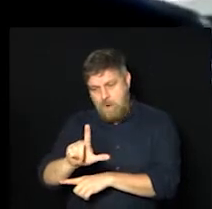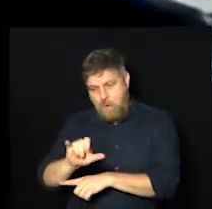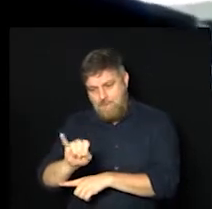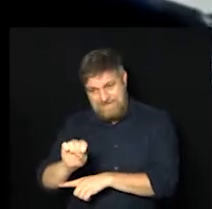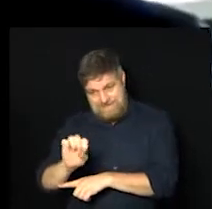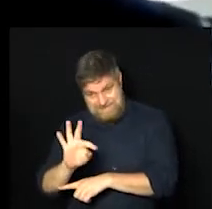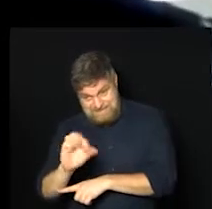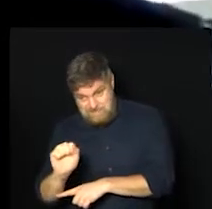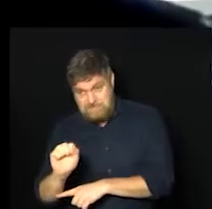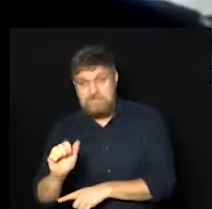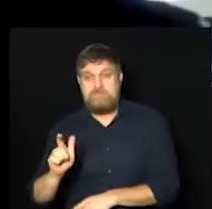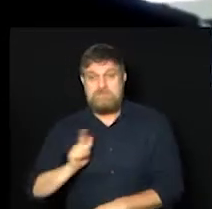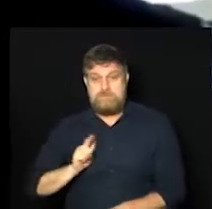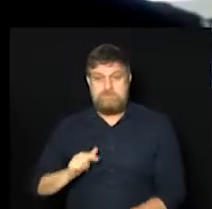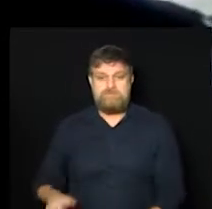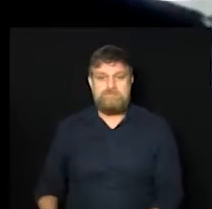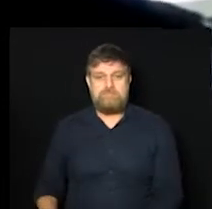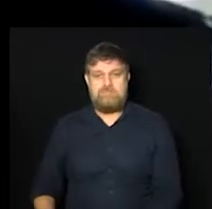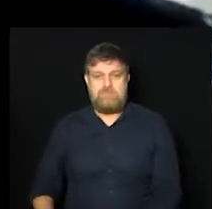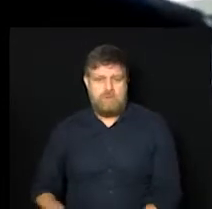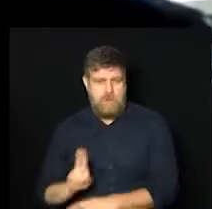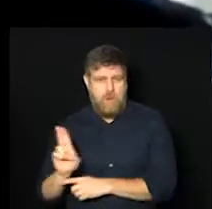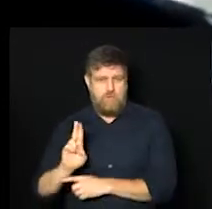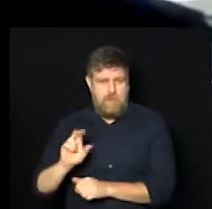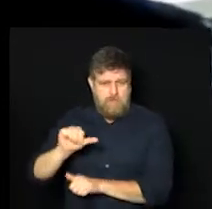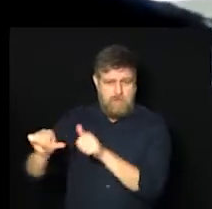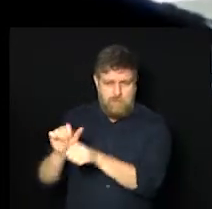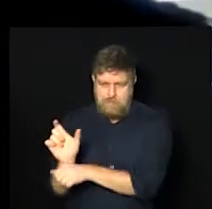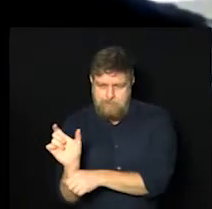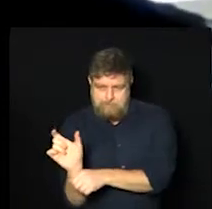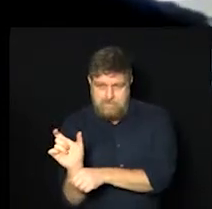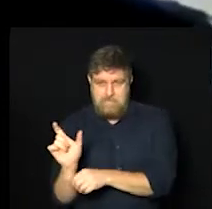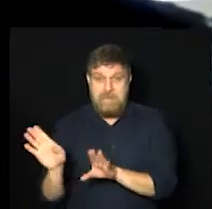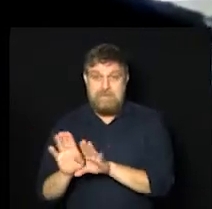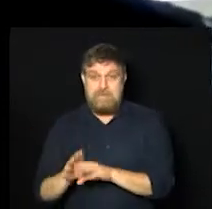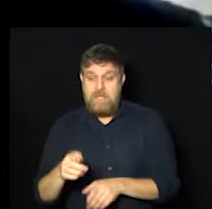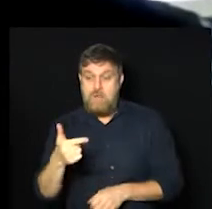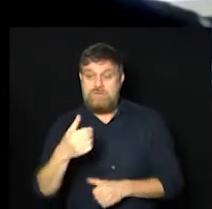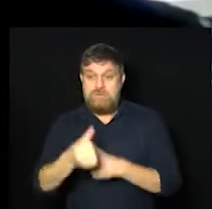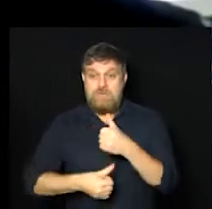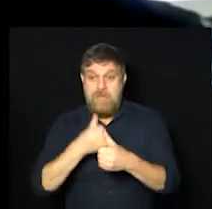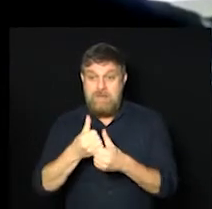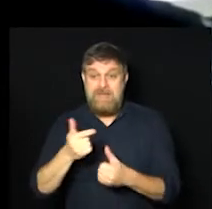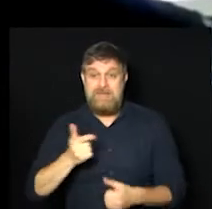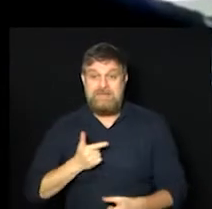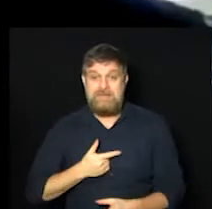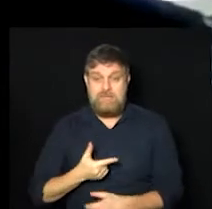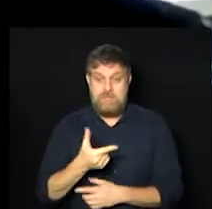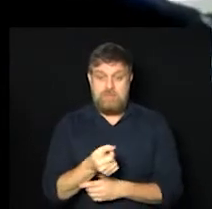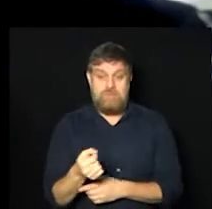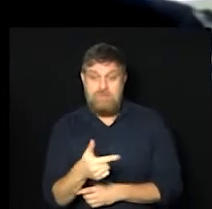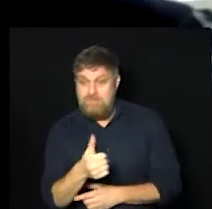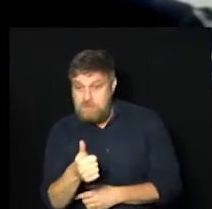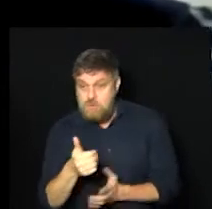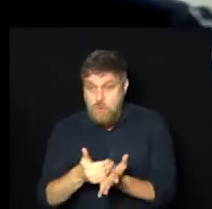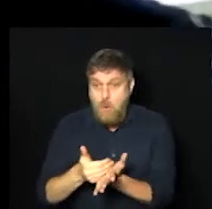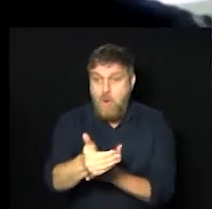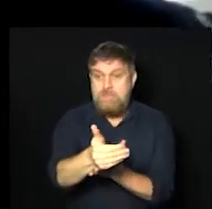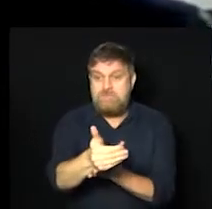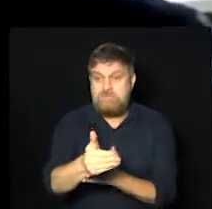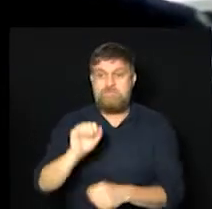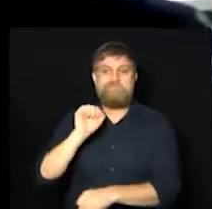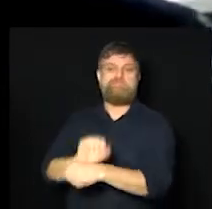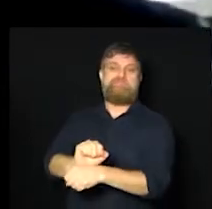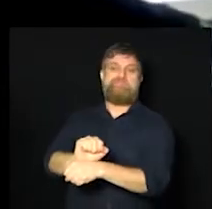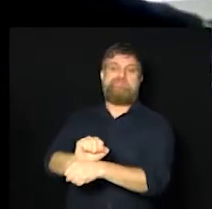Liga Paulista, vai chamar Copa LPF, vai ficar esse nome. É, e no segundo semestre a Liga Paulista 2021. Parou,